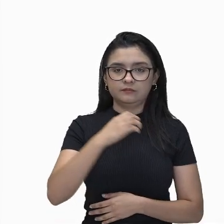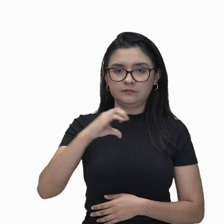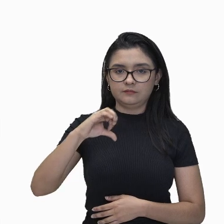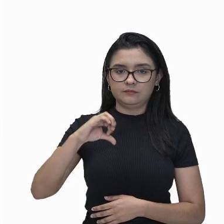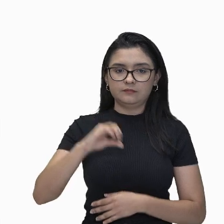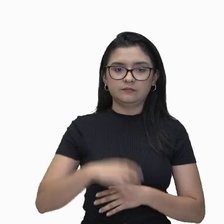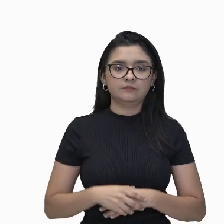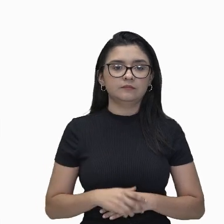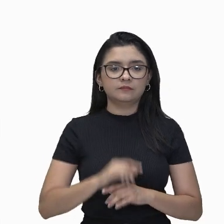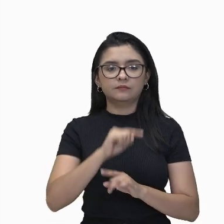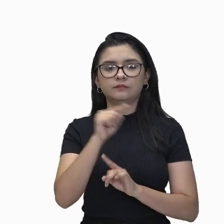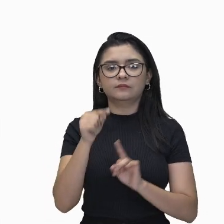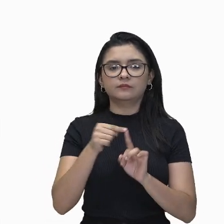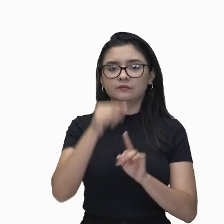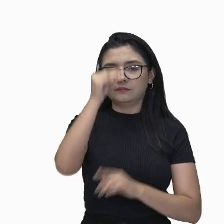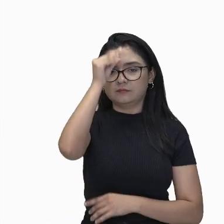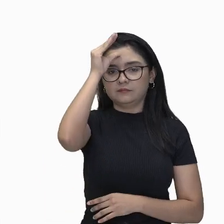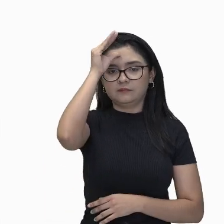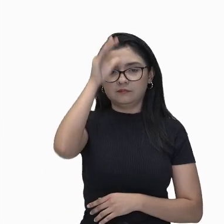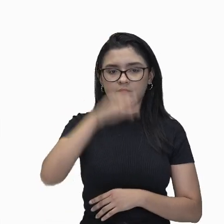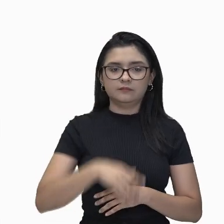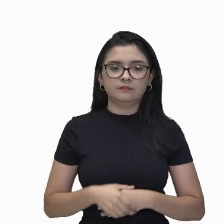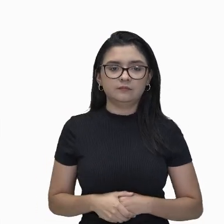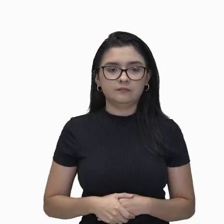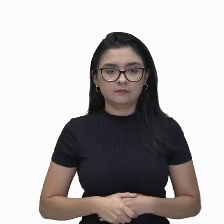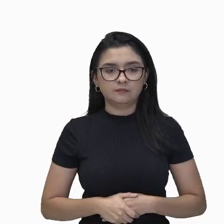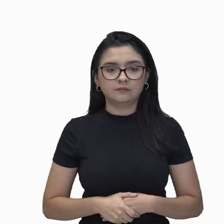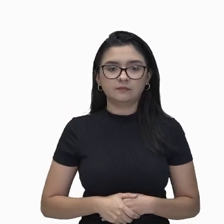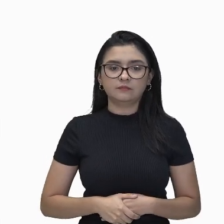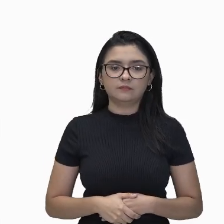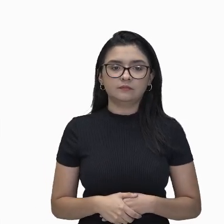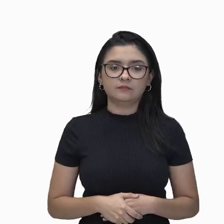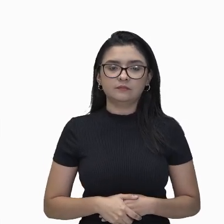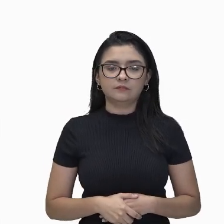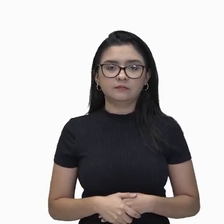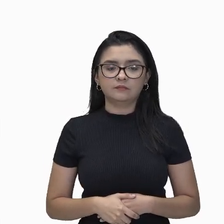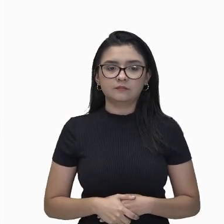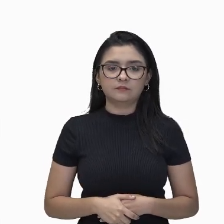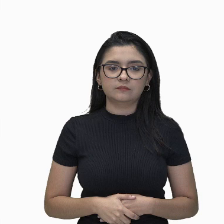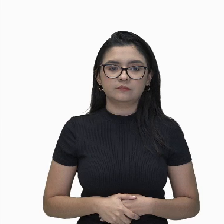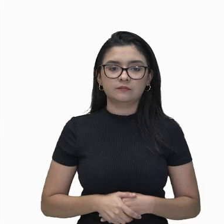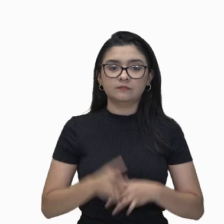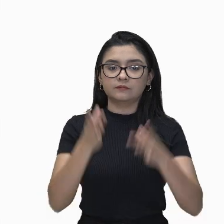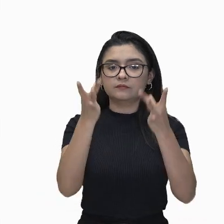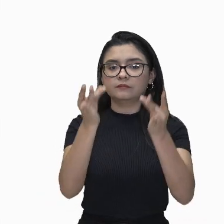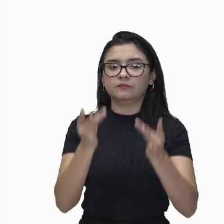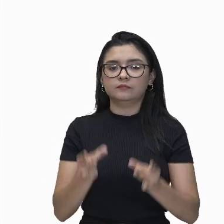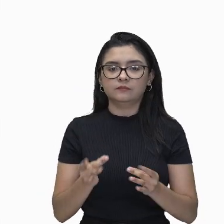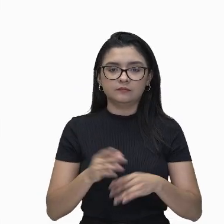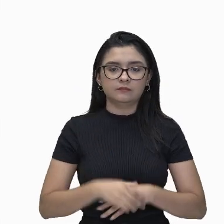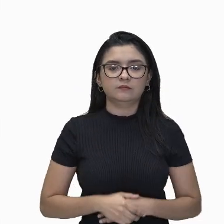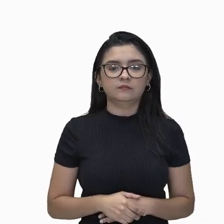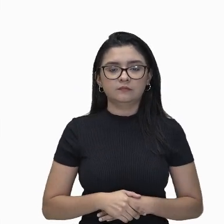obet cono de semana horas detento